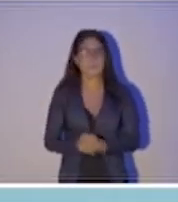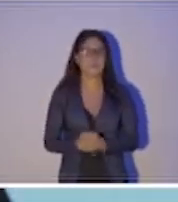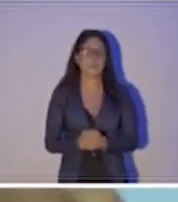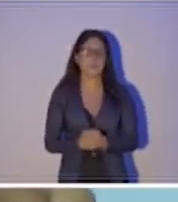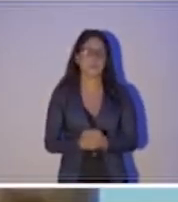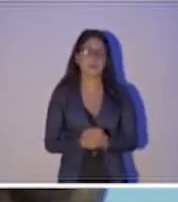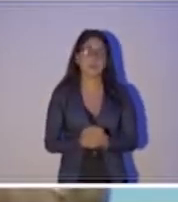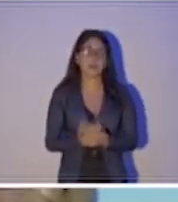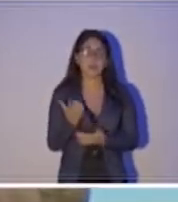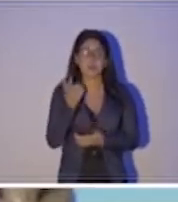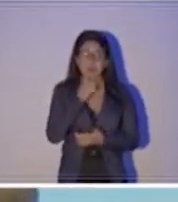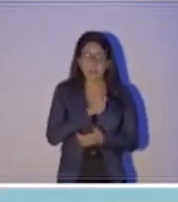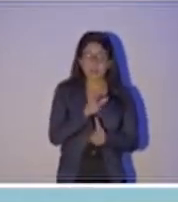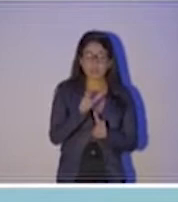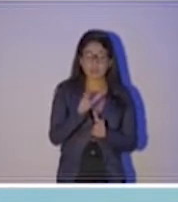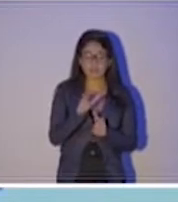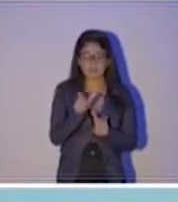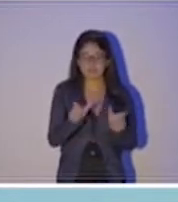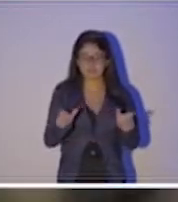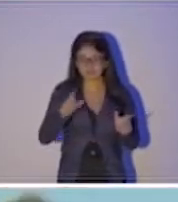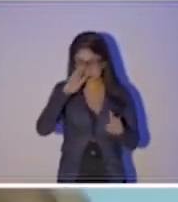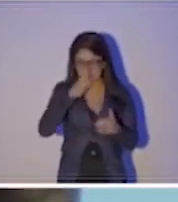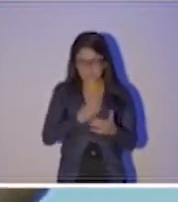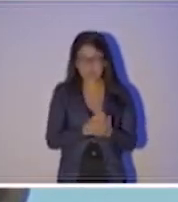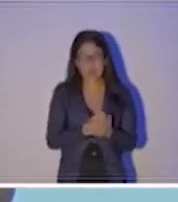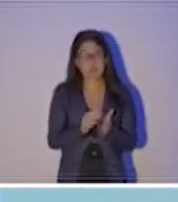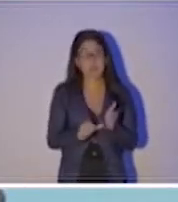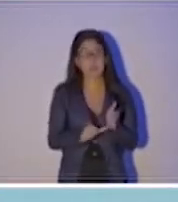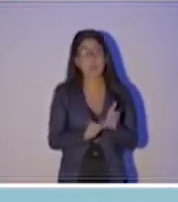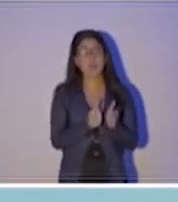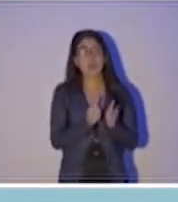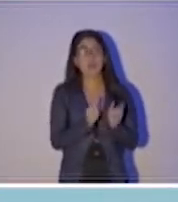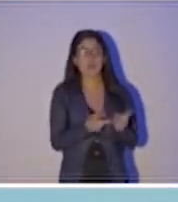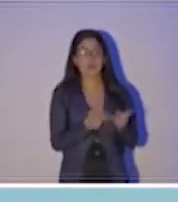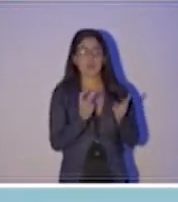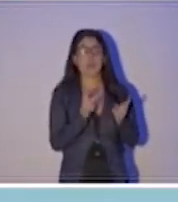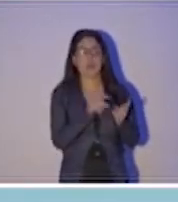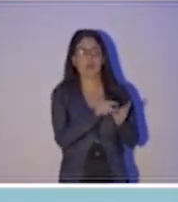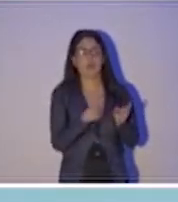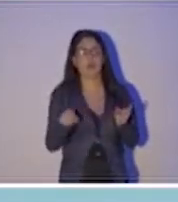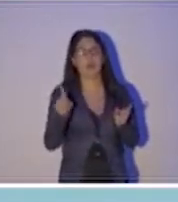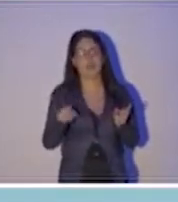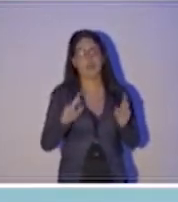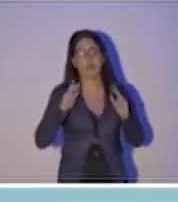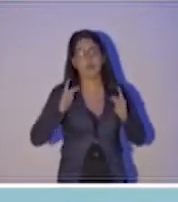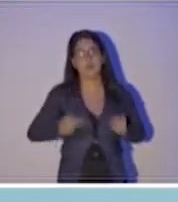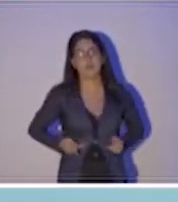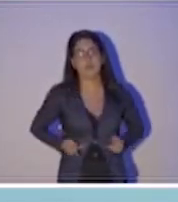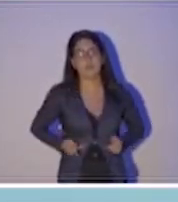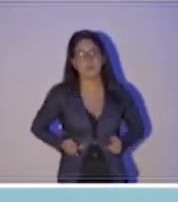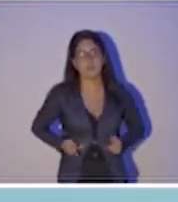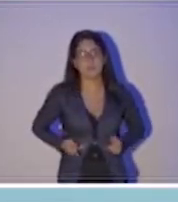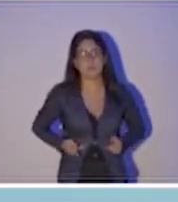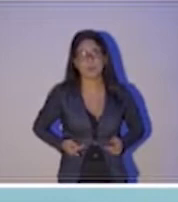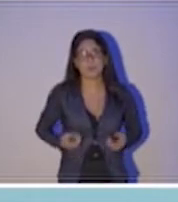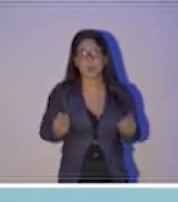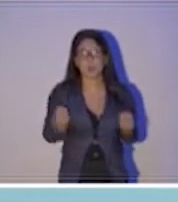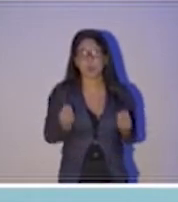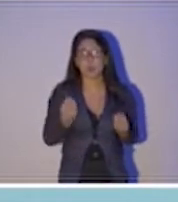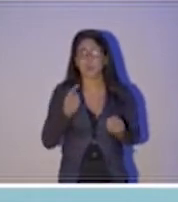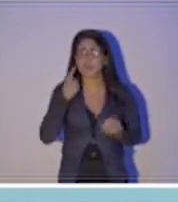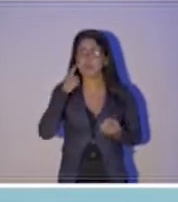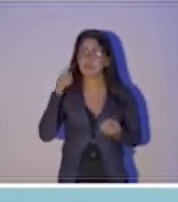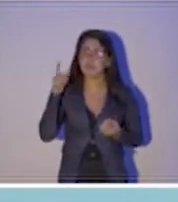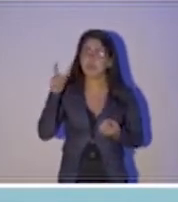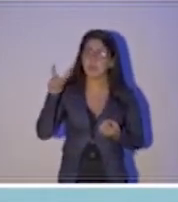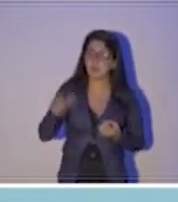Para acreditar nesse potencial, eu preciso reconhecê-los enquanto seres humanos. Então, não consigo conceber um educador